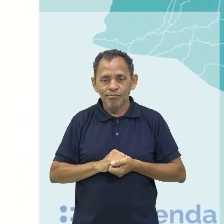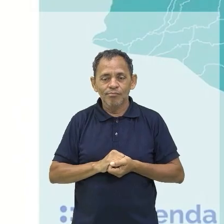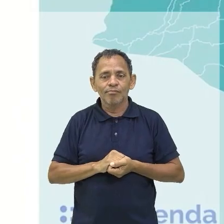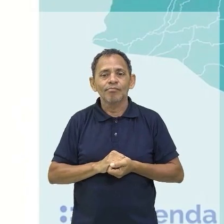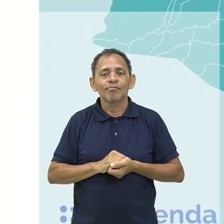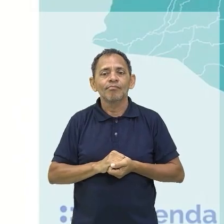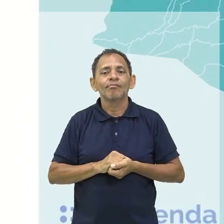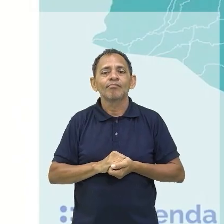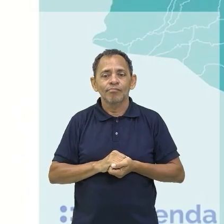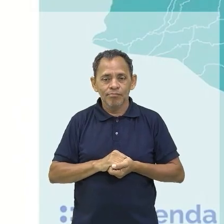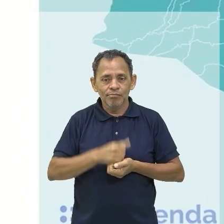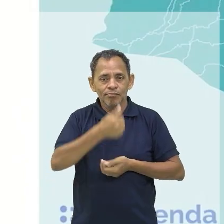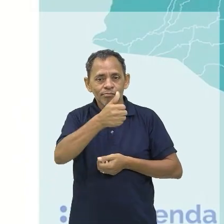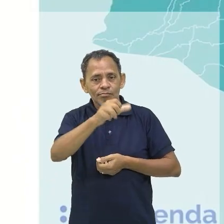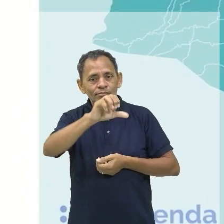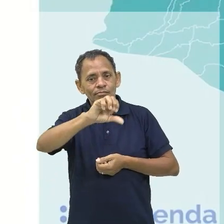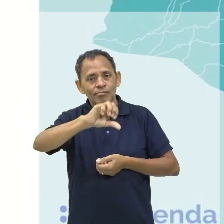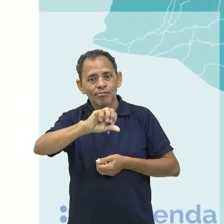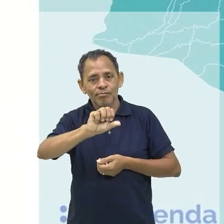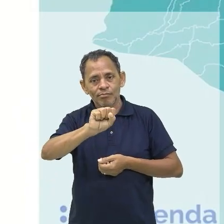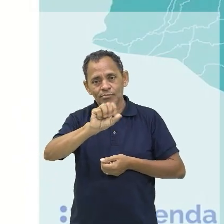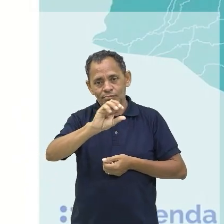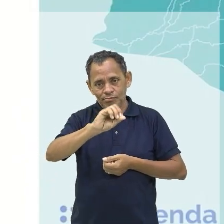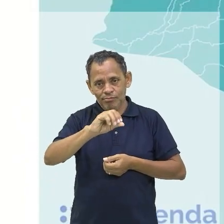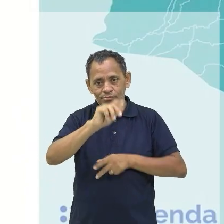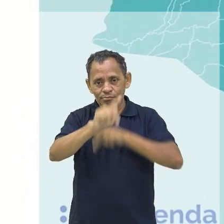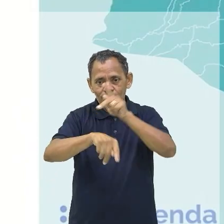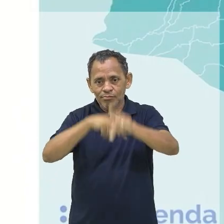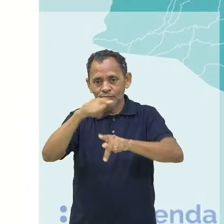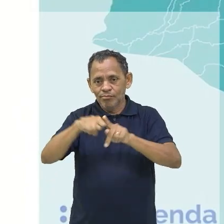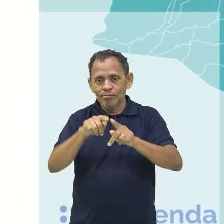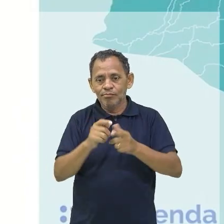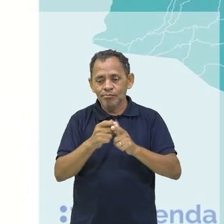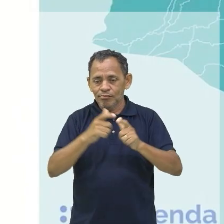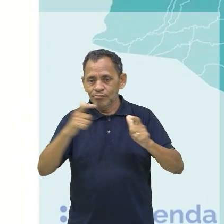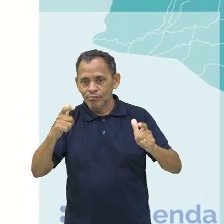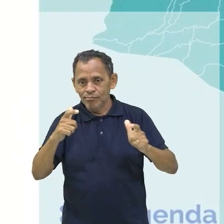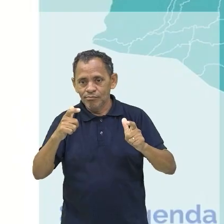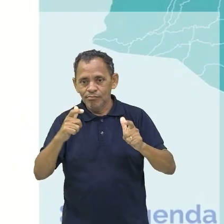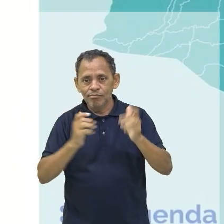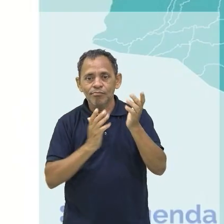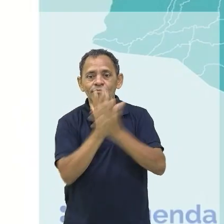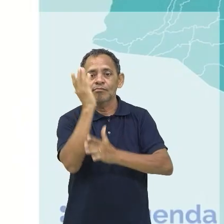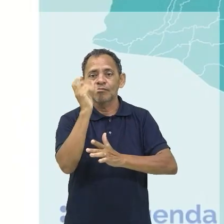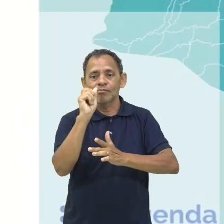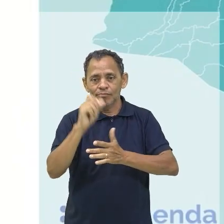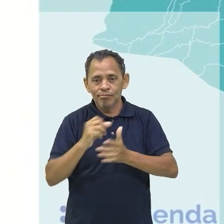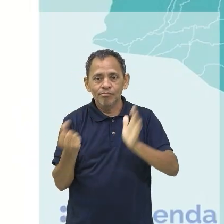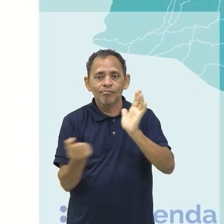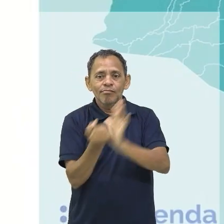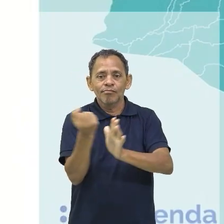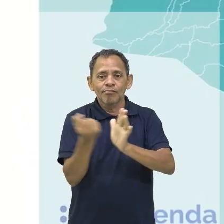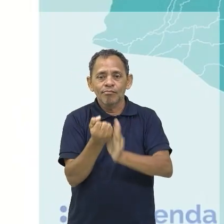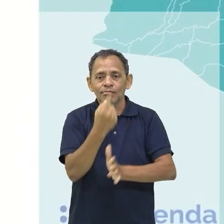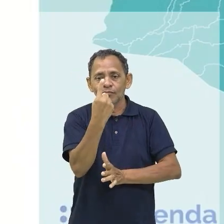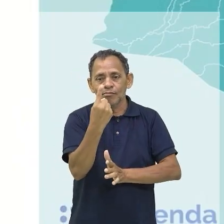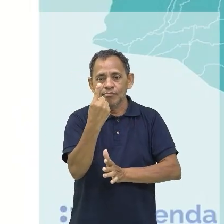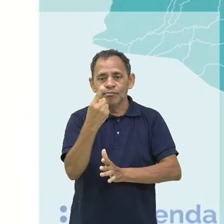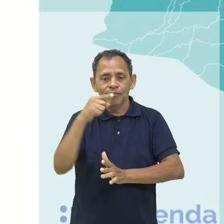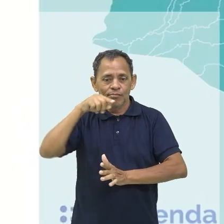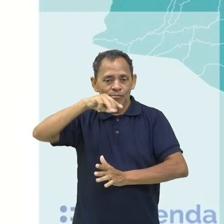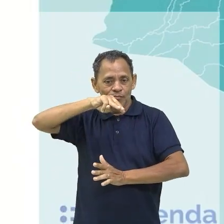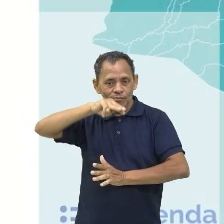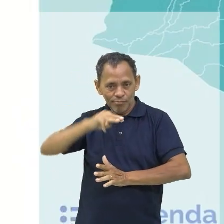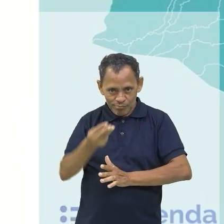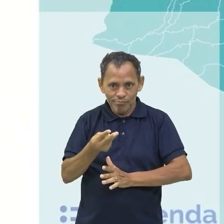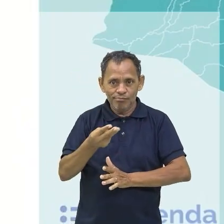de 1980, a população do Amazonas, ela ultrapassa a marca de 1 milhão de habitantes, né?